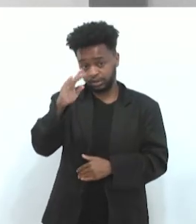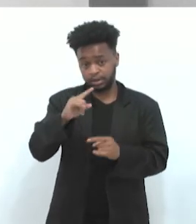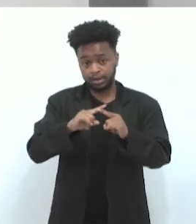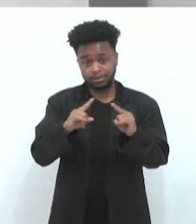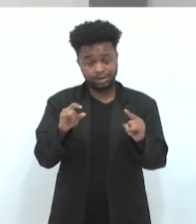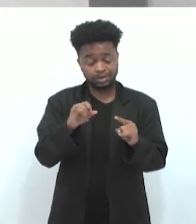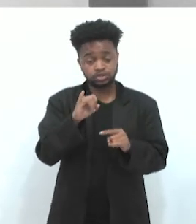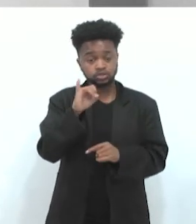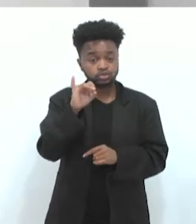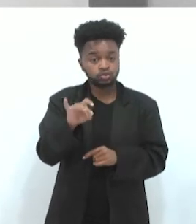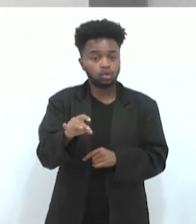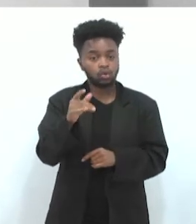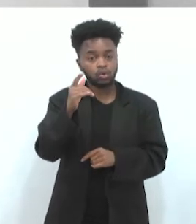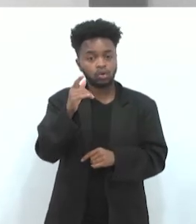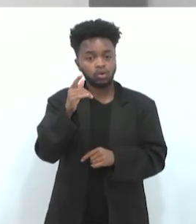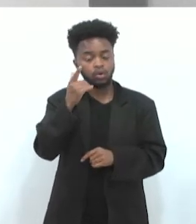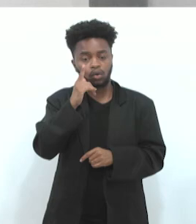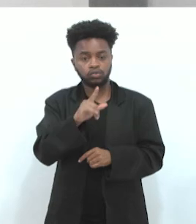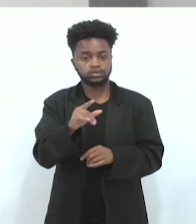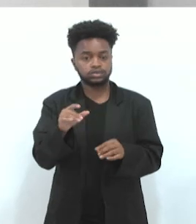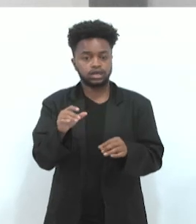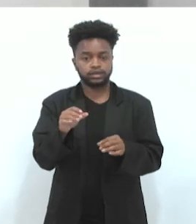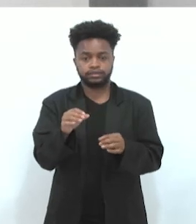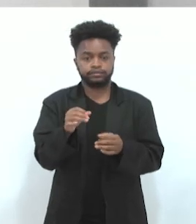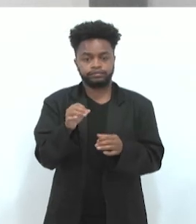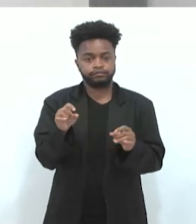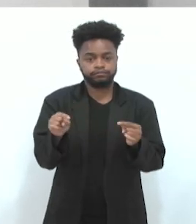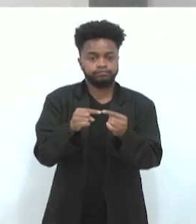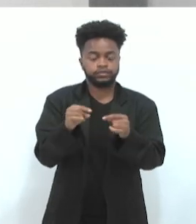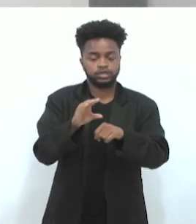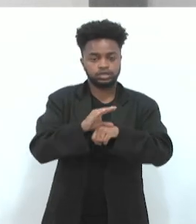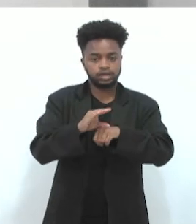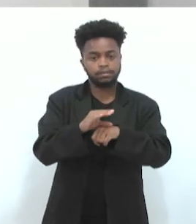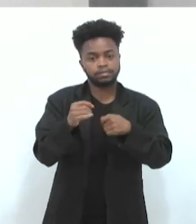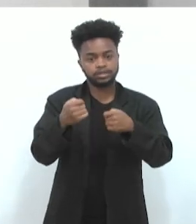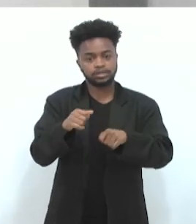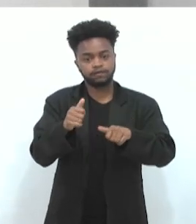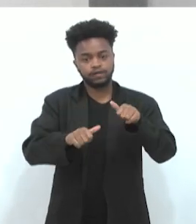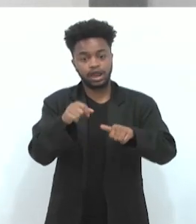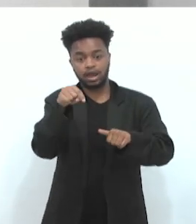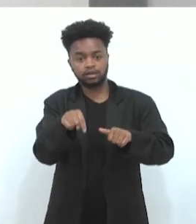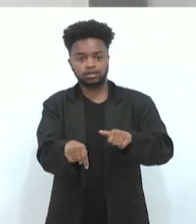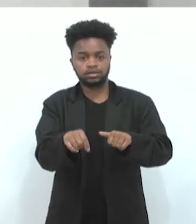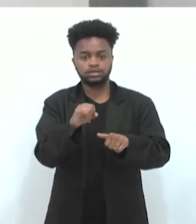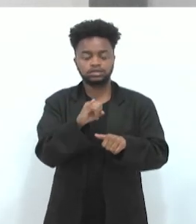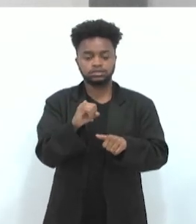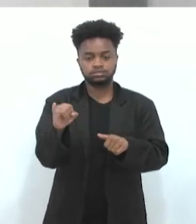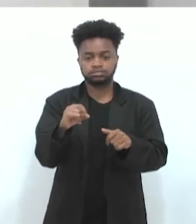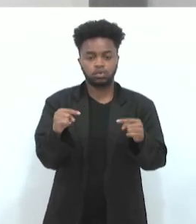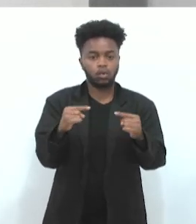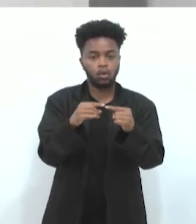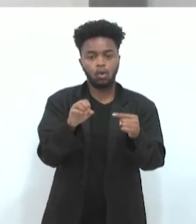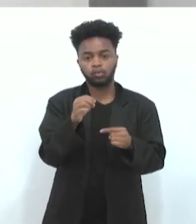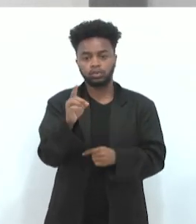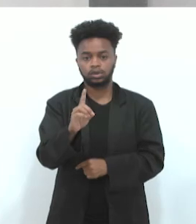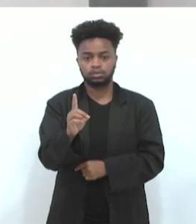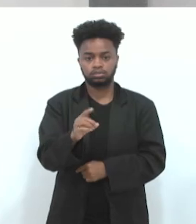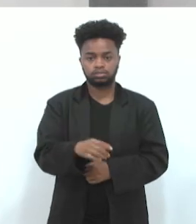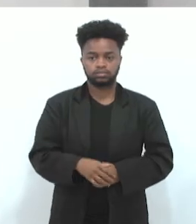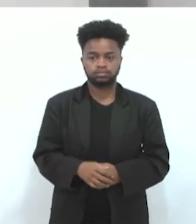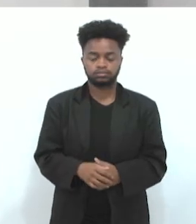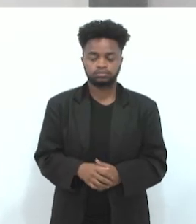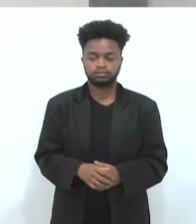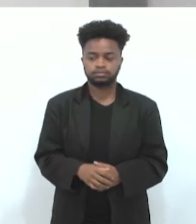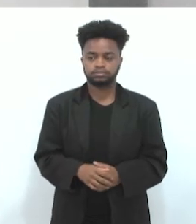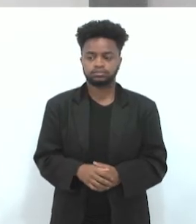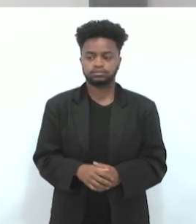CCJ, ela tem que voltar após comissões para a CCJ para que seja observada a constitucionalidade das emendas apresentadas, seja por deputado ou